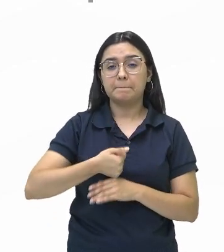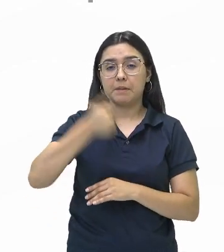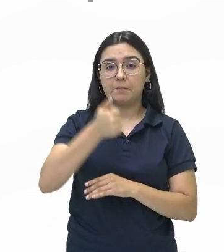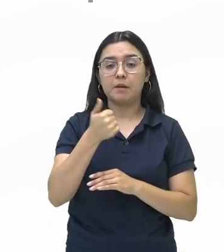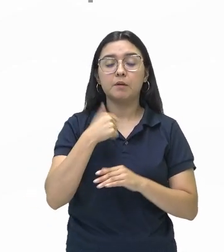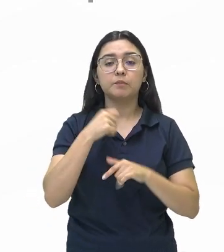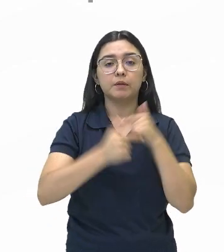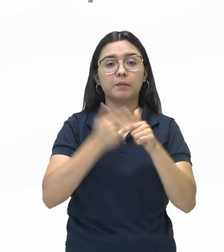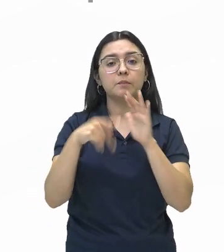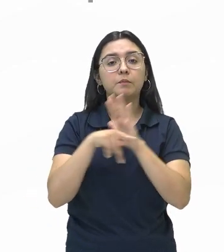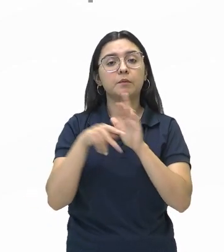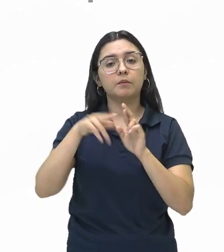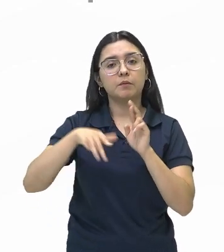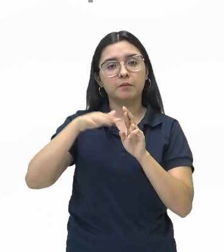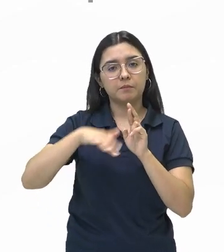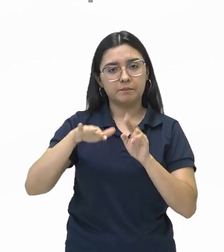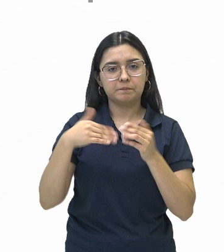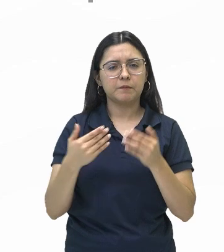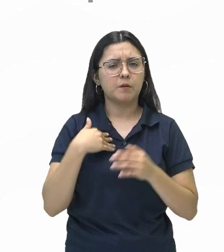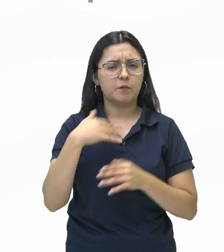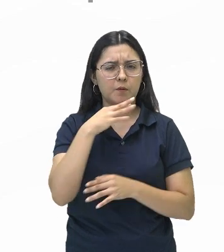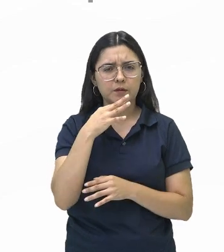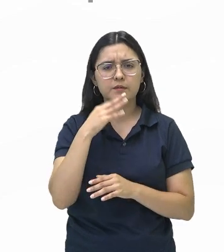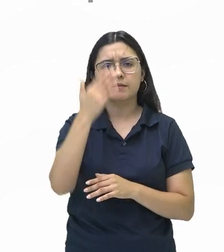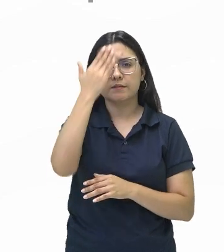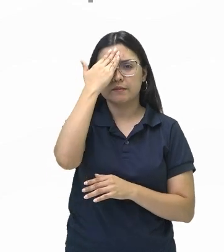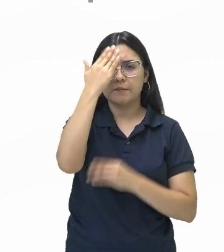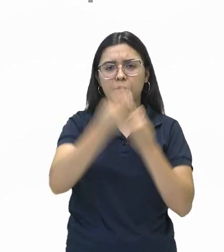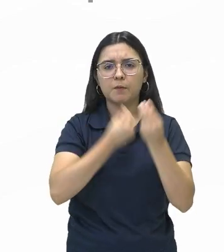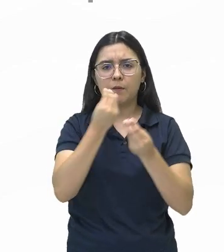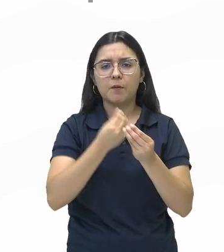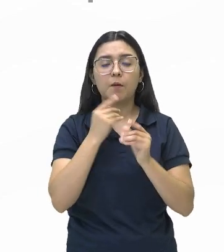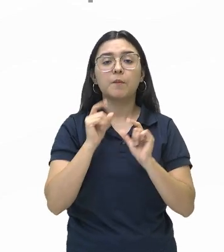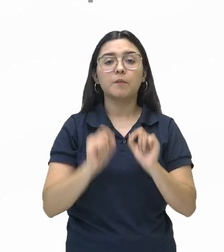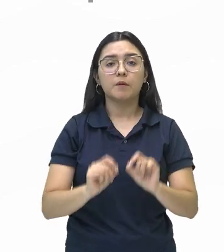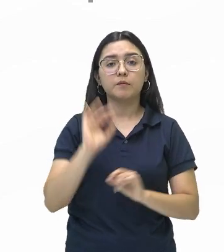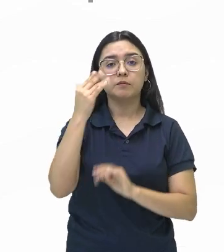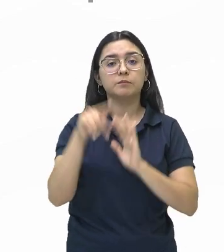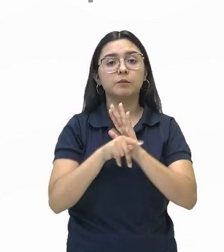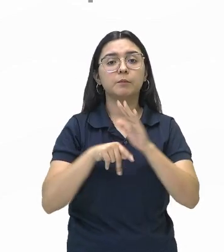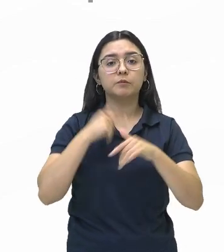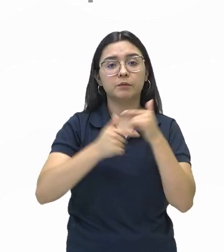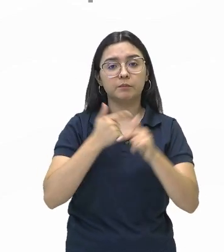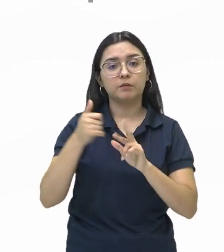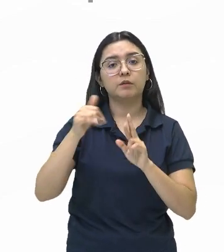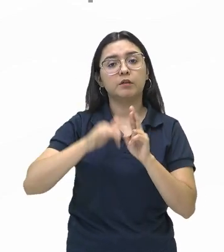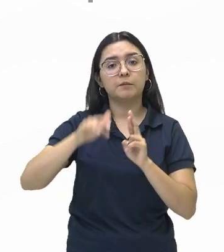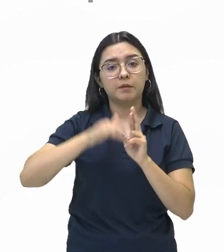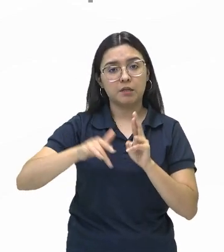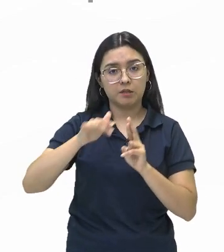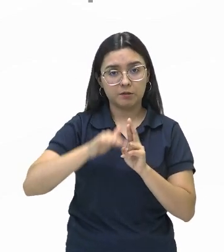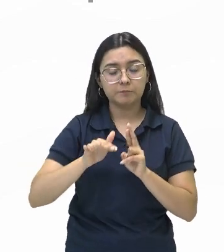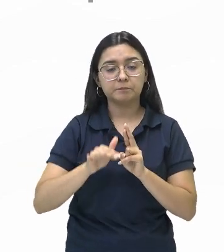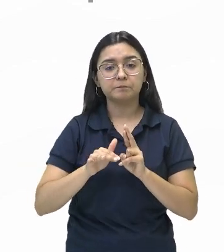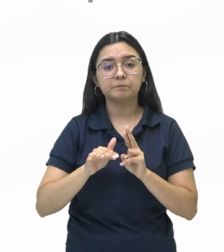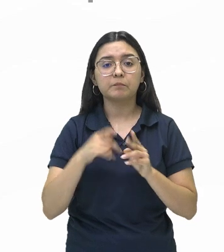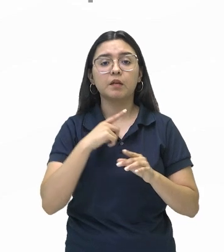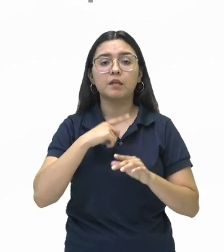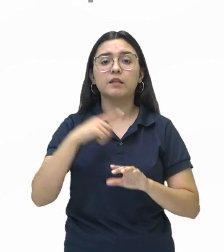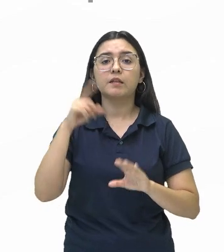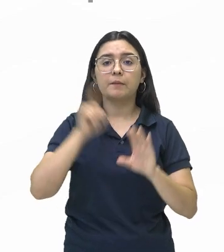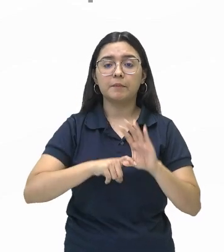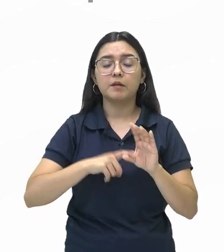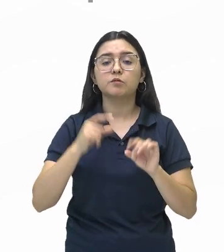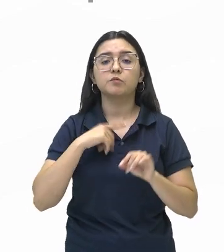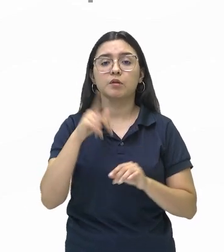ribeirinho, né? A gente conhece como é o trabalho do ribeirinho. Então, os trabalhadores ribeirinhos, eles dependem